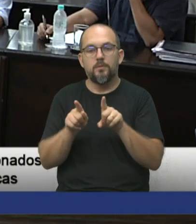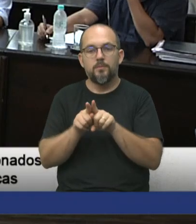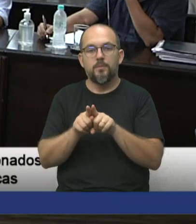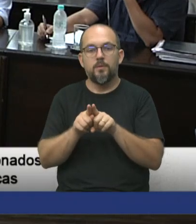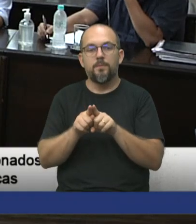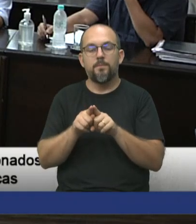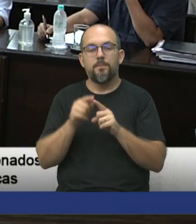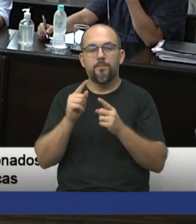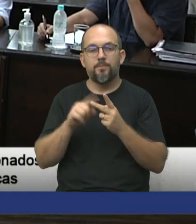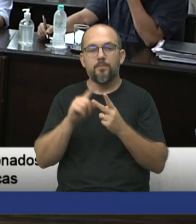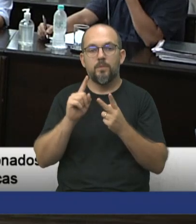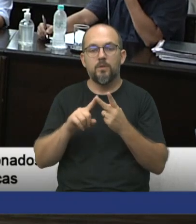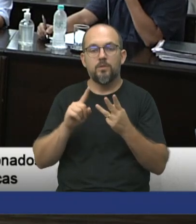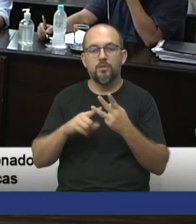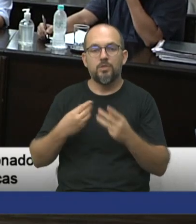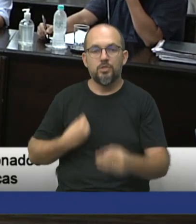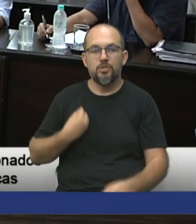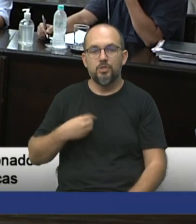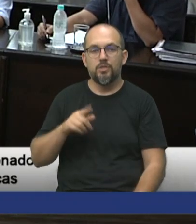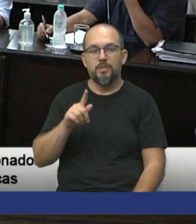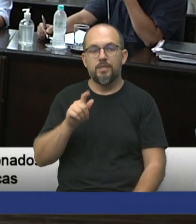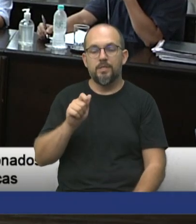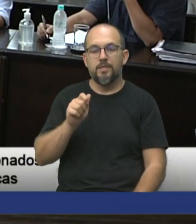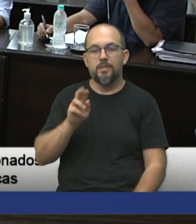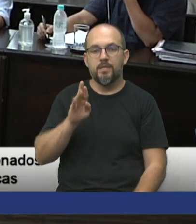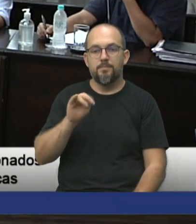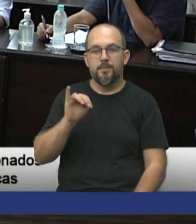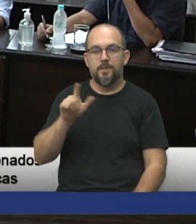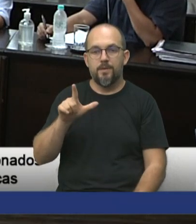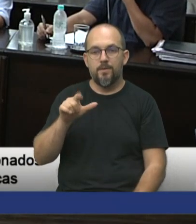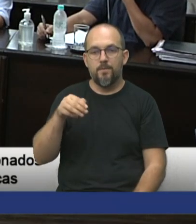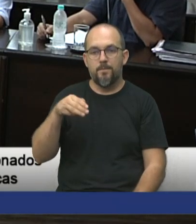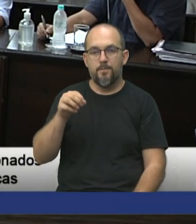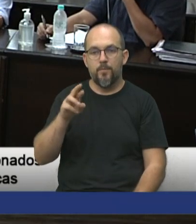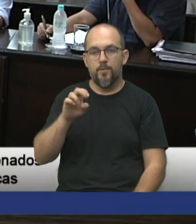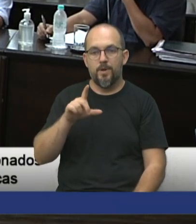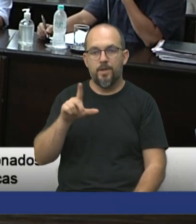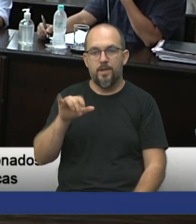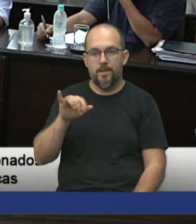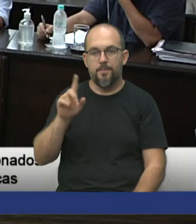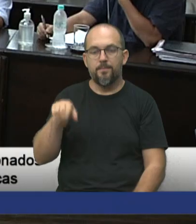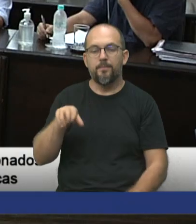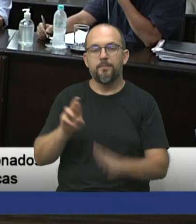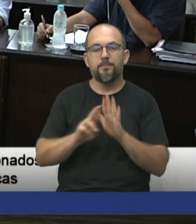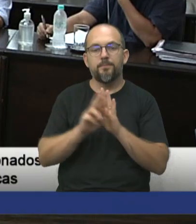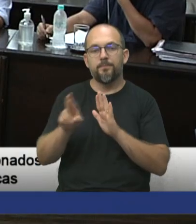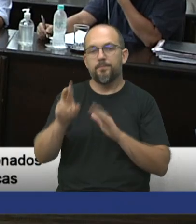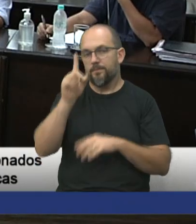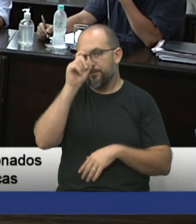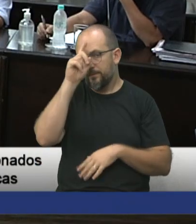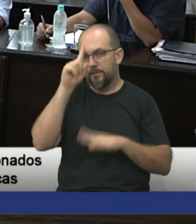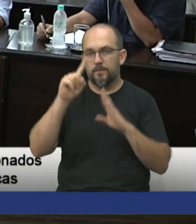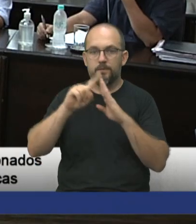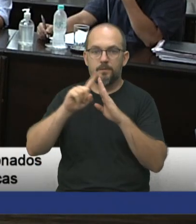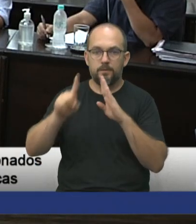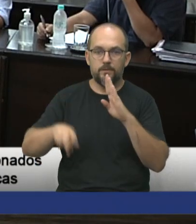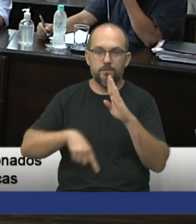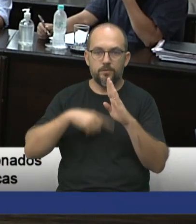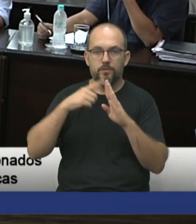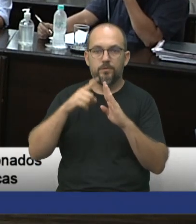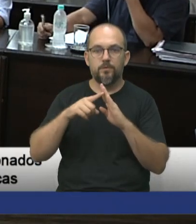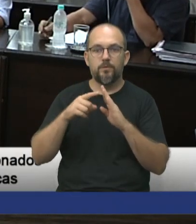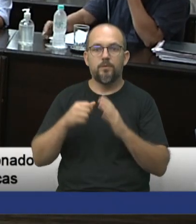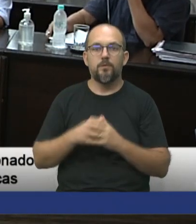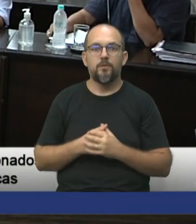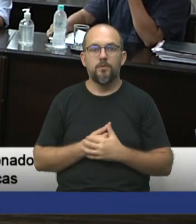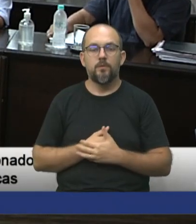Registro a presença do Gabriel Morelli, que vem representando o Hospital Teresa Perlatti, faz um trabalho difícil, que é